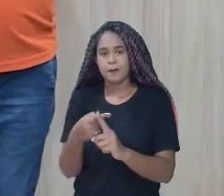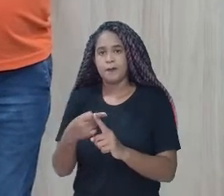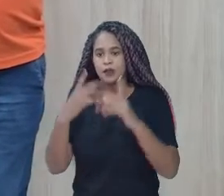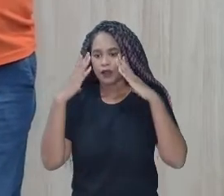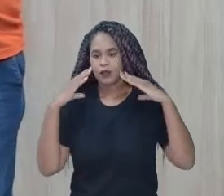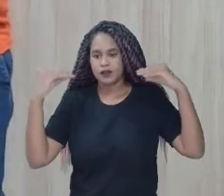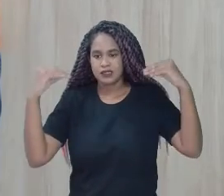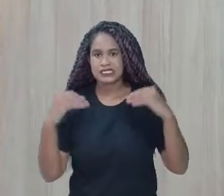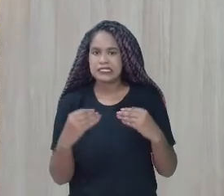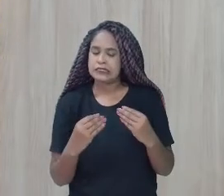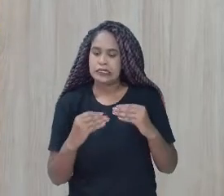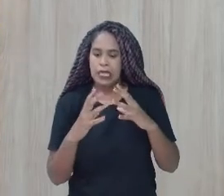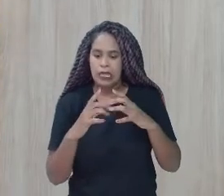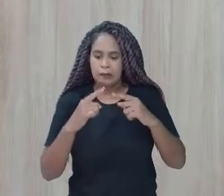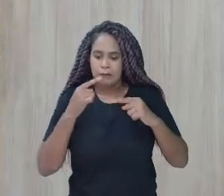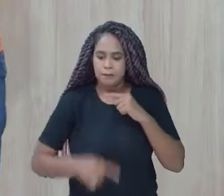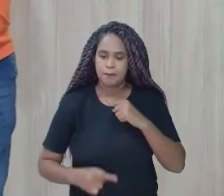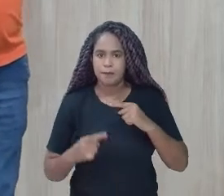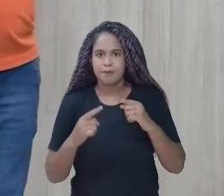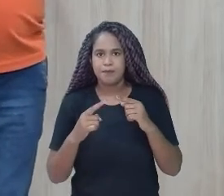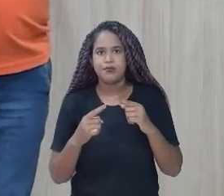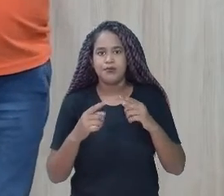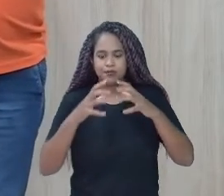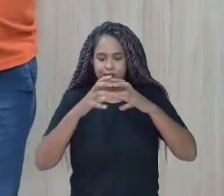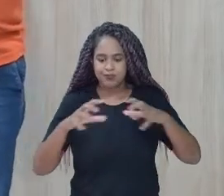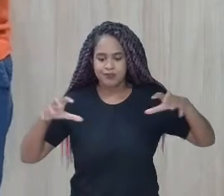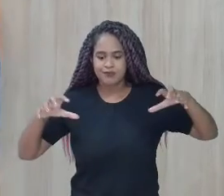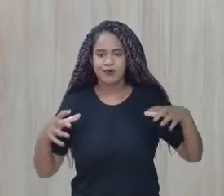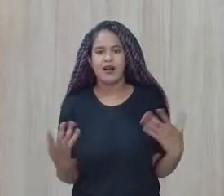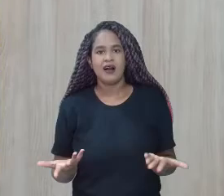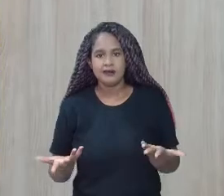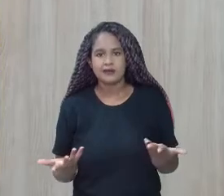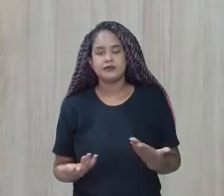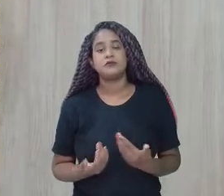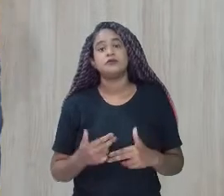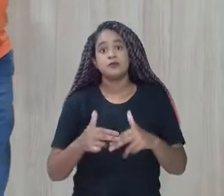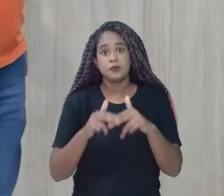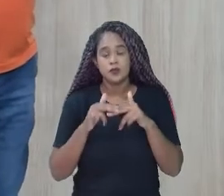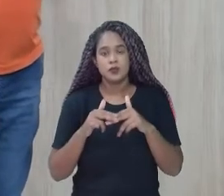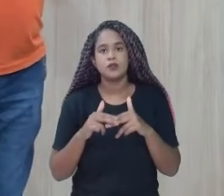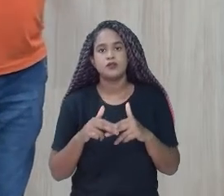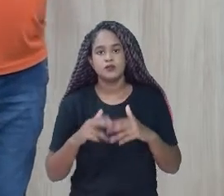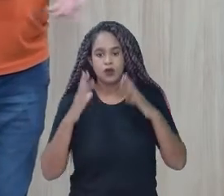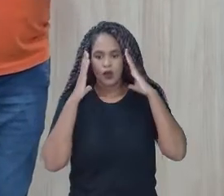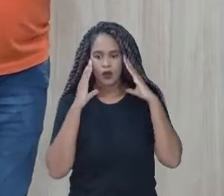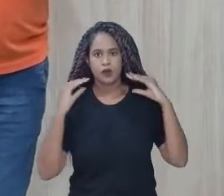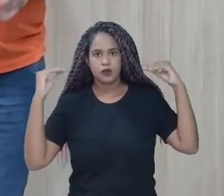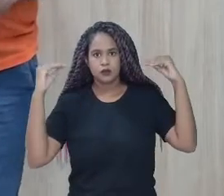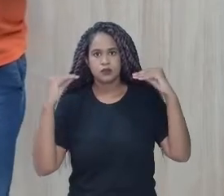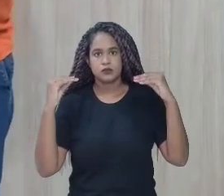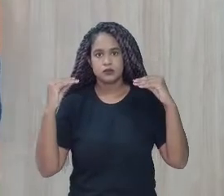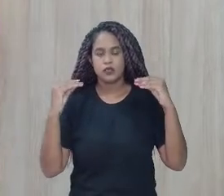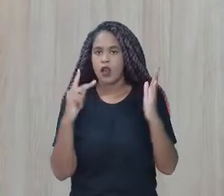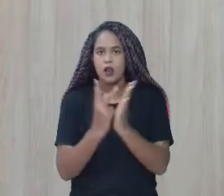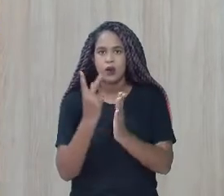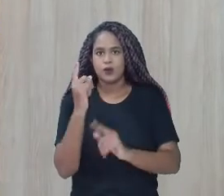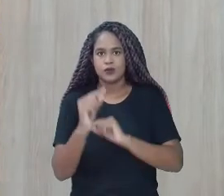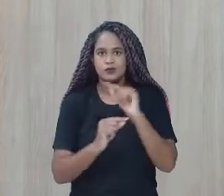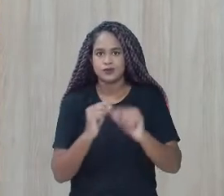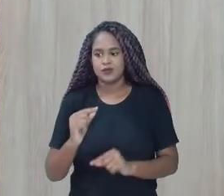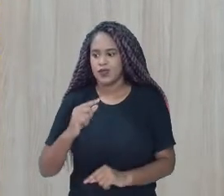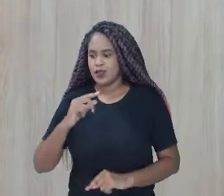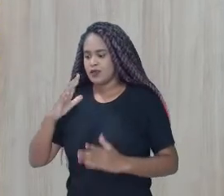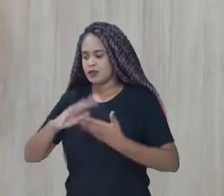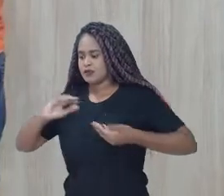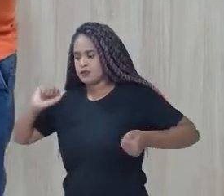em xeque, ela vai ser ameaçada. Então, os holandeses eles são expulsos, né, daqui do